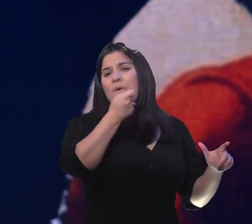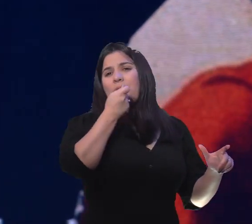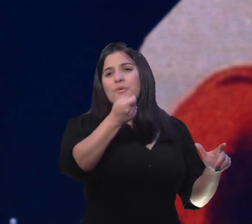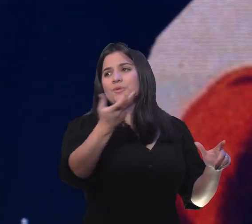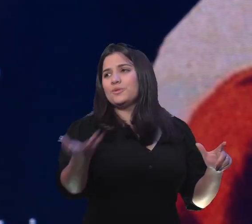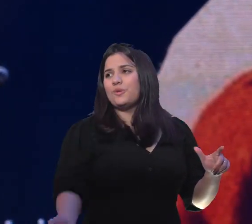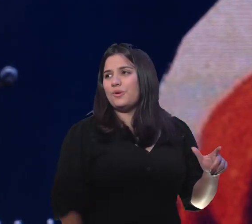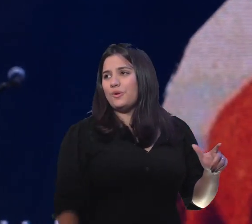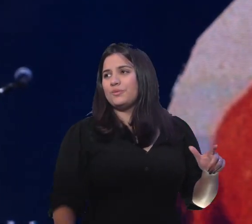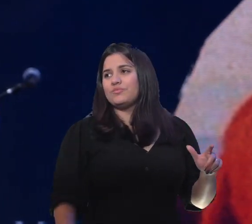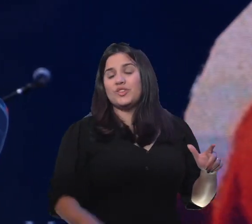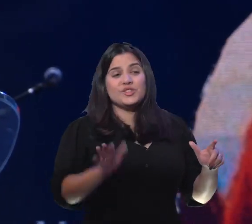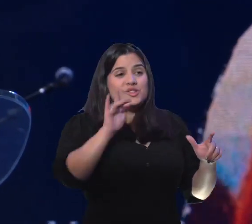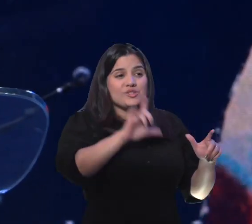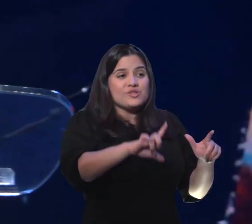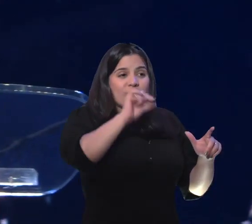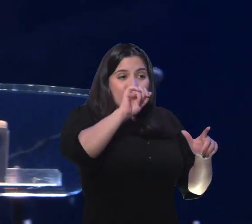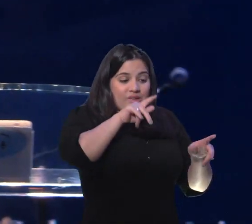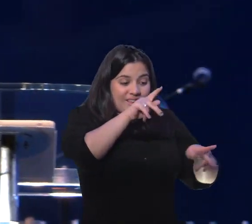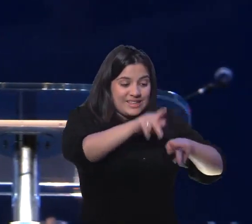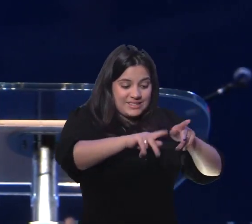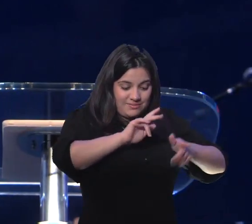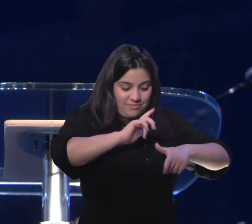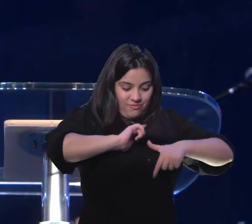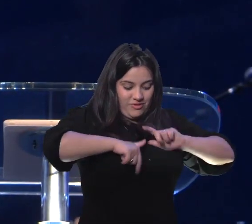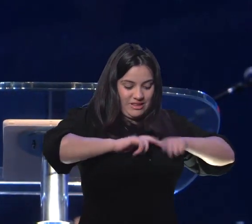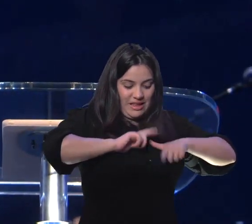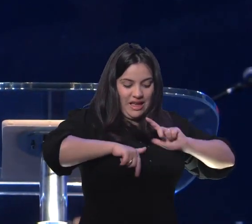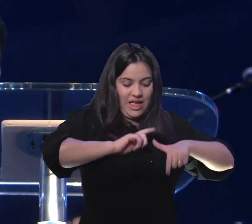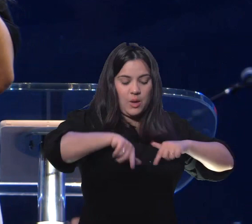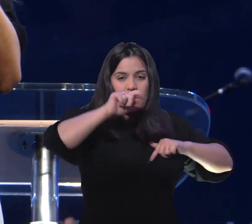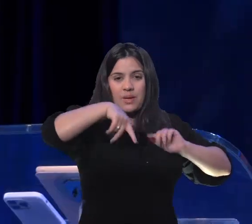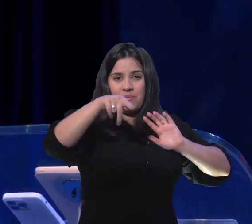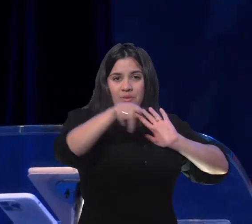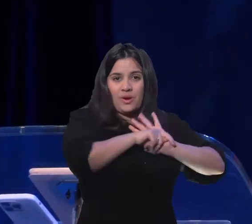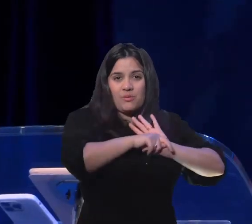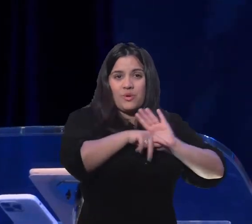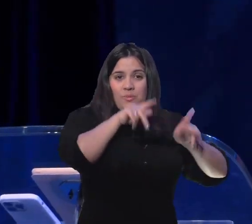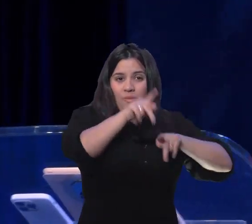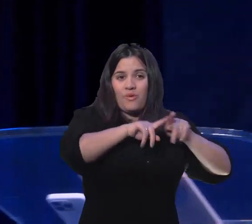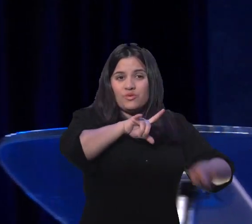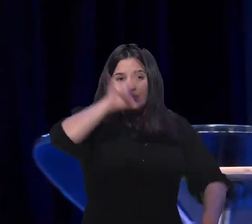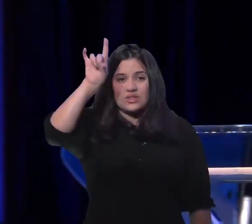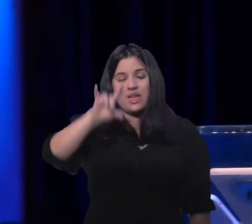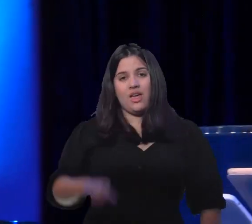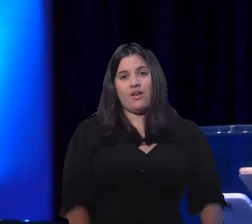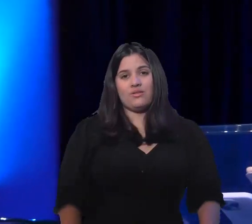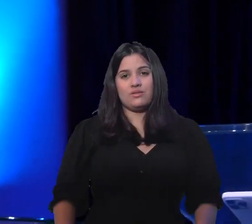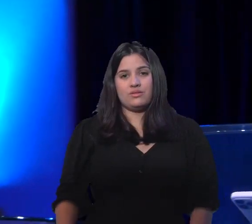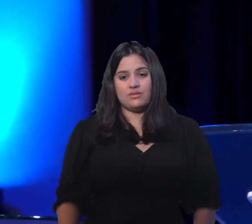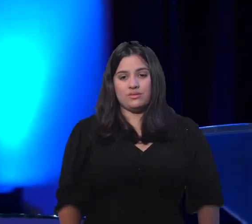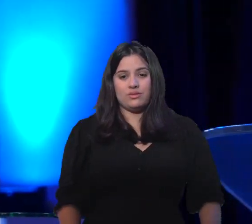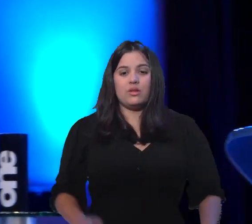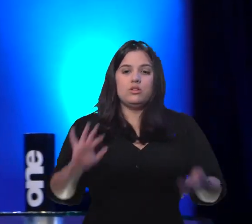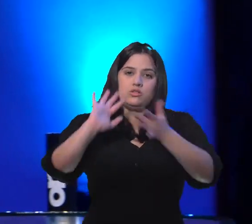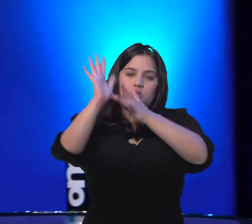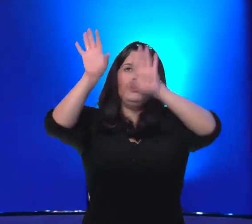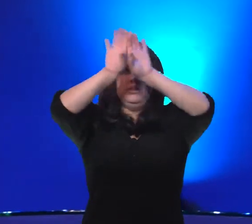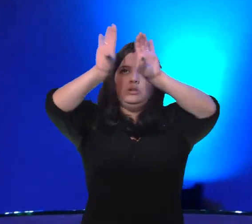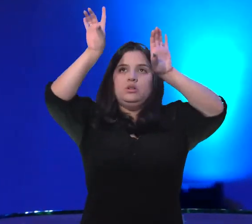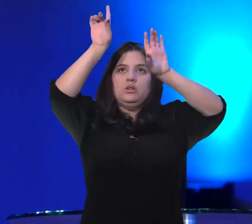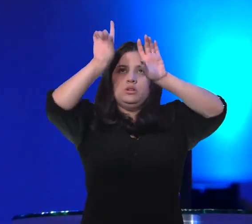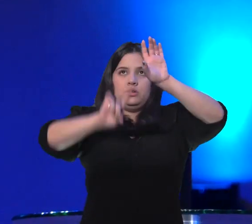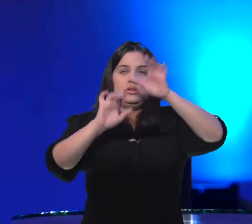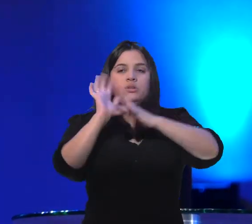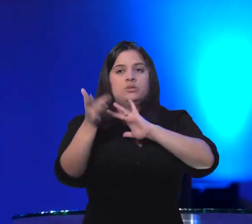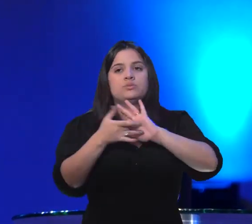dele. Aquele era o povo de Deus. Hoje nós somos o povo de Deus, amém? Né? Quando Jesus veio, ele decretou que todo aquele que crê